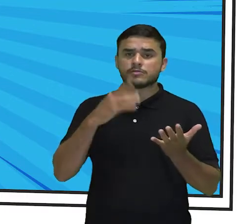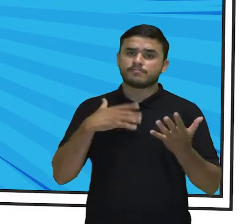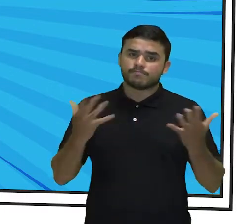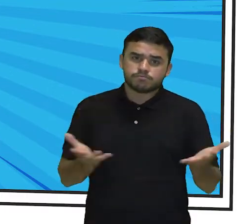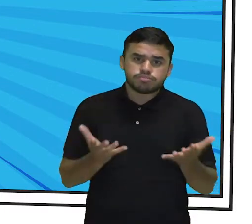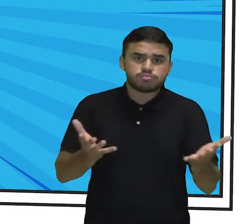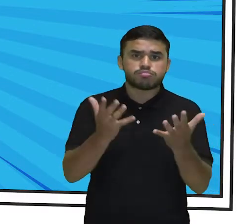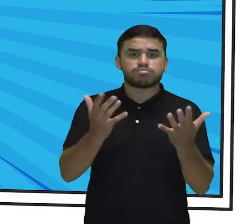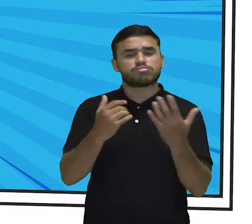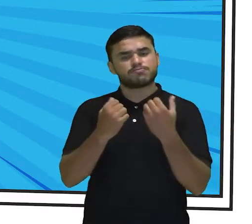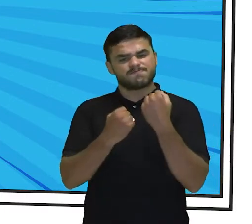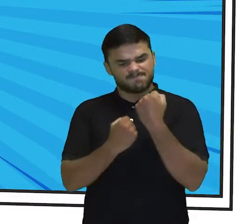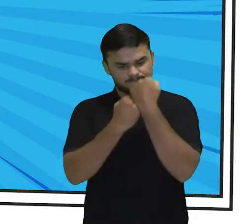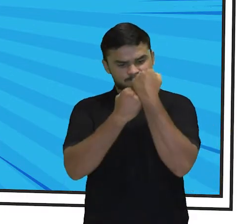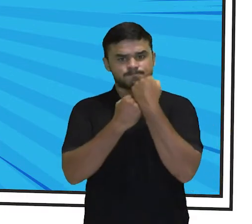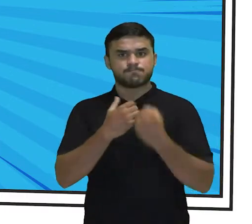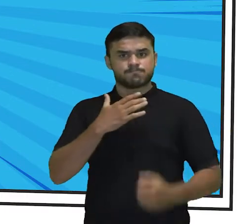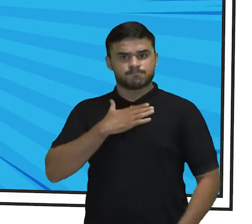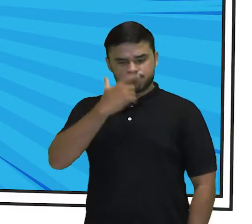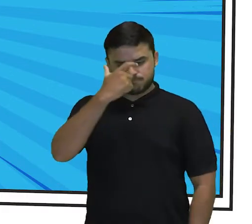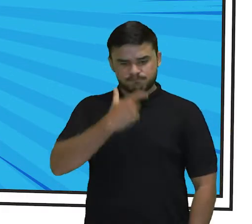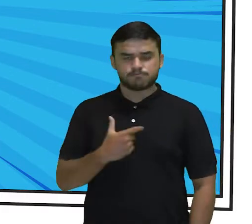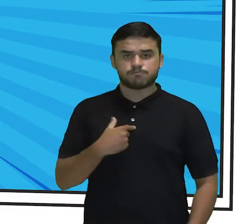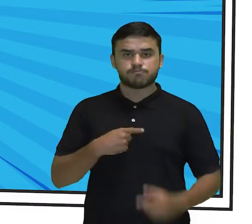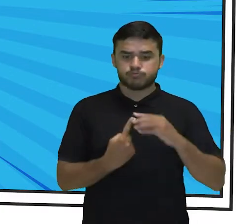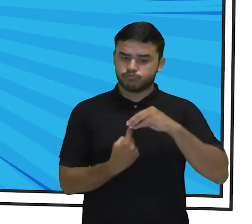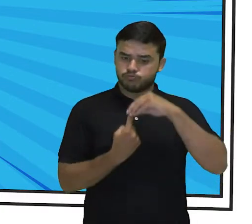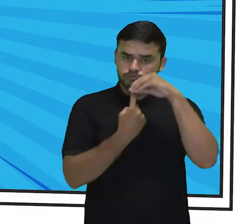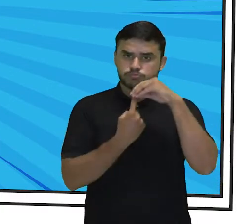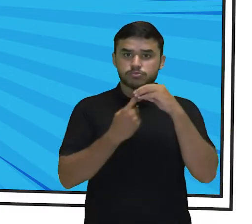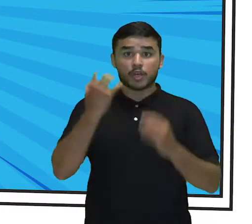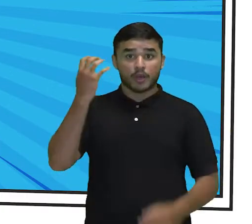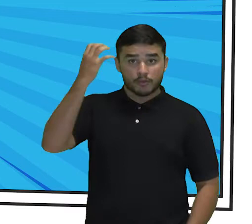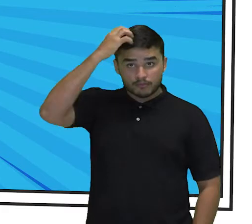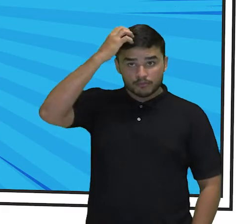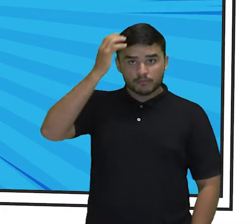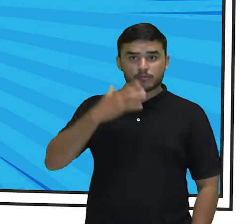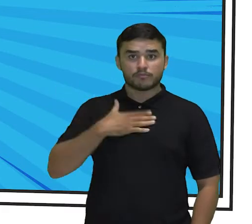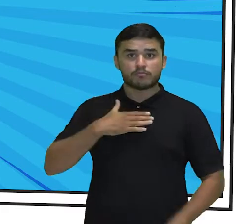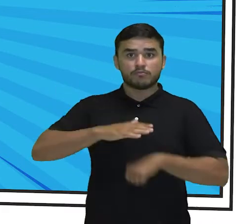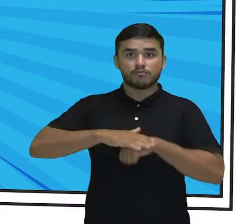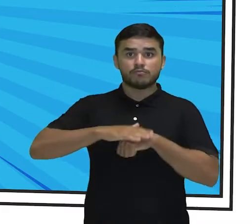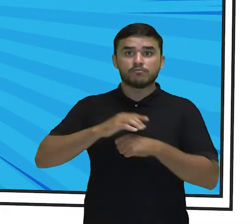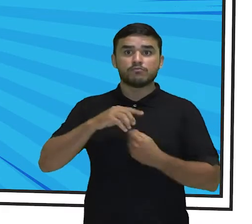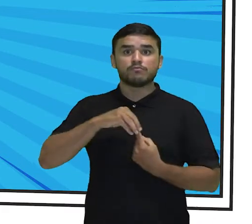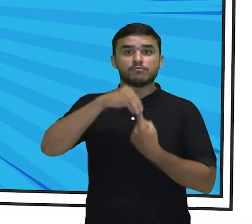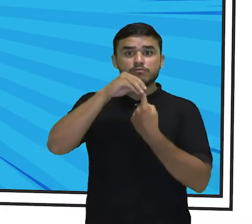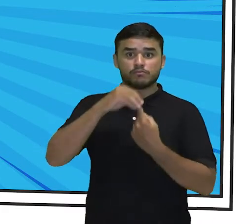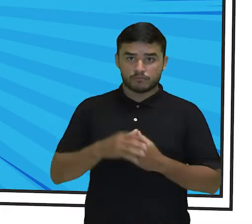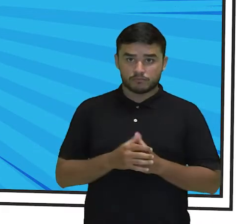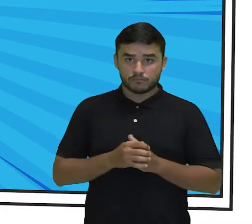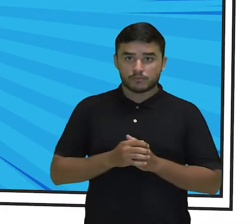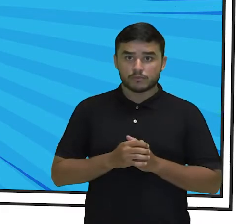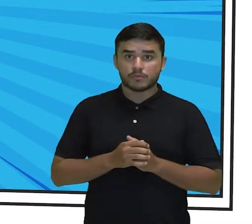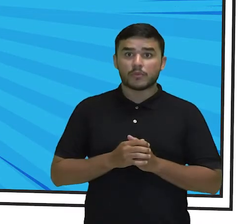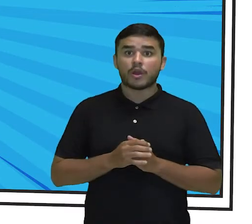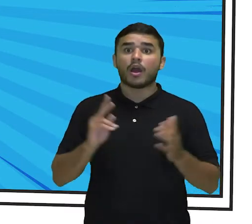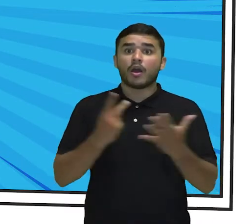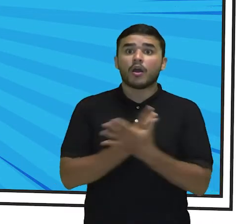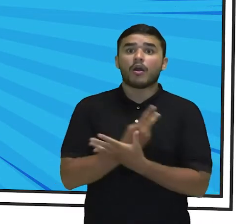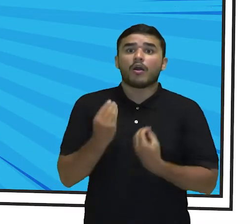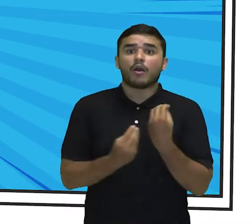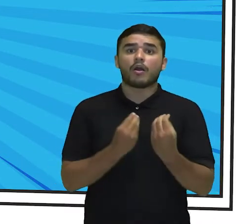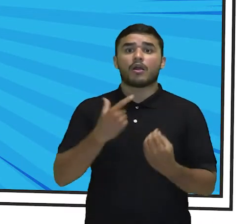força, poder, centralismo, autoritarismo. Então, no caso,